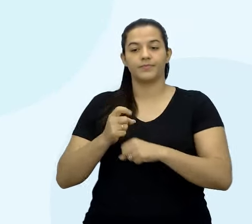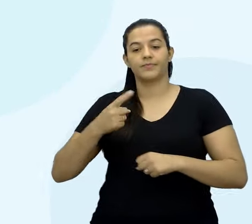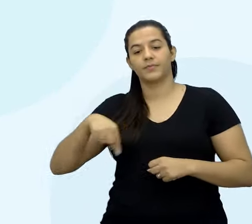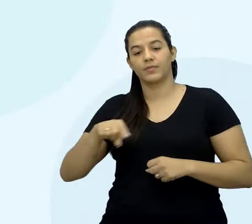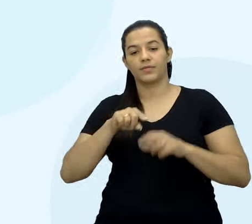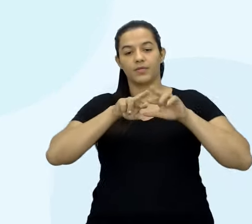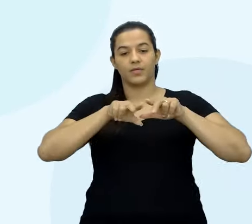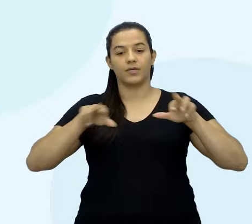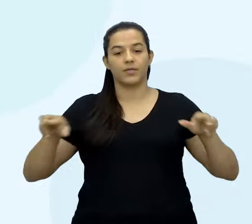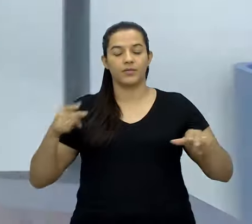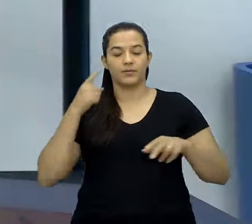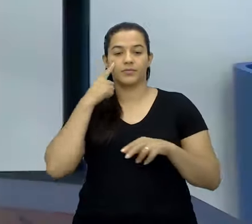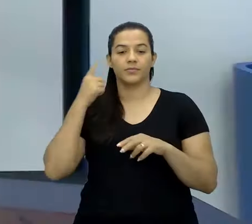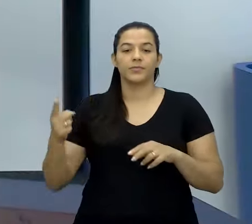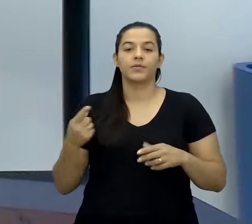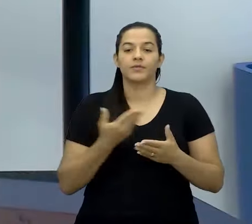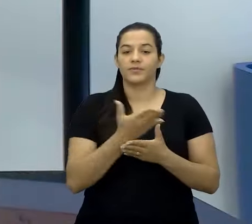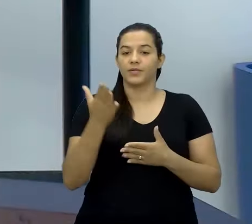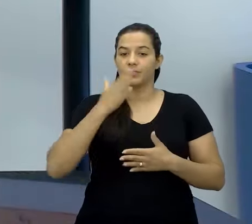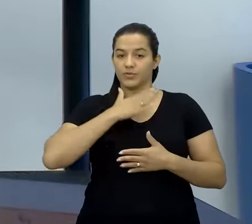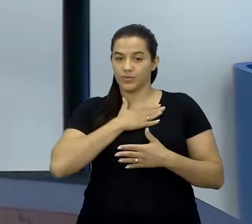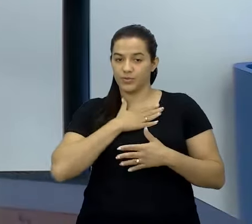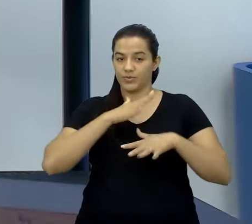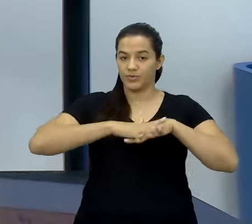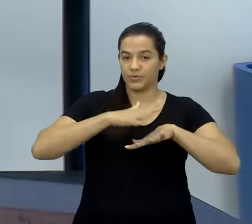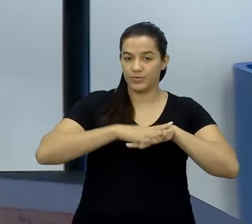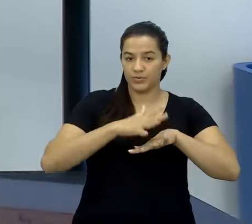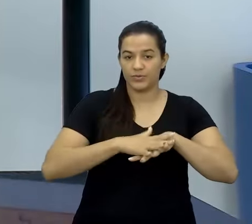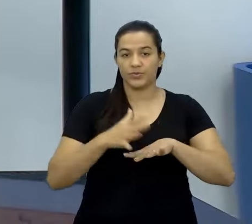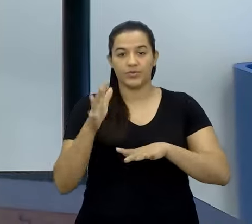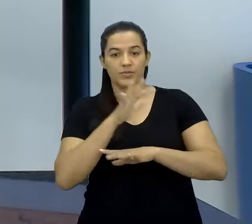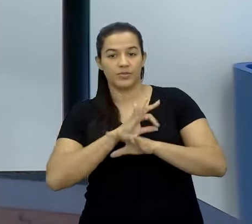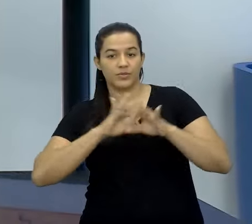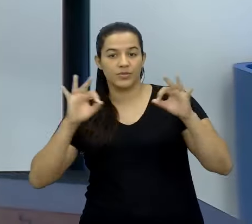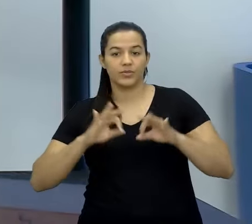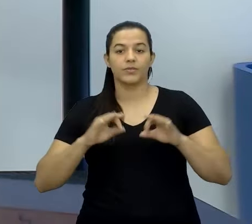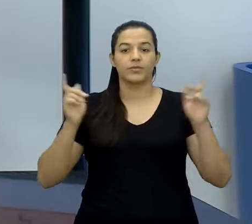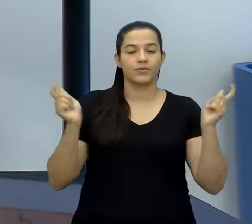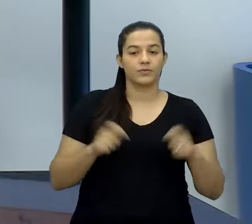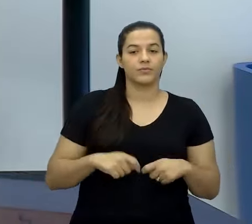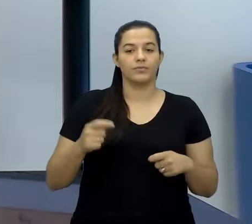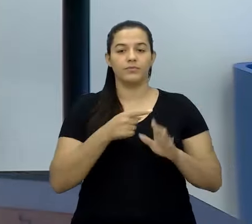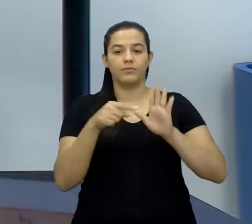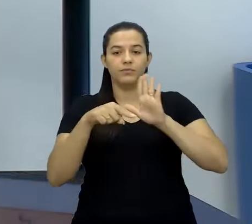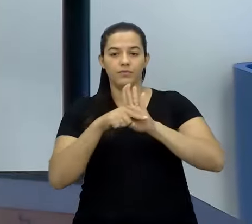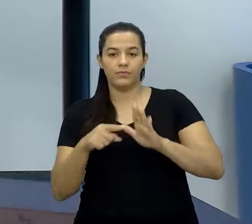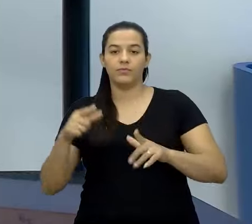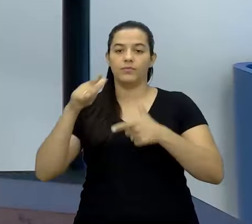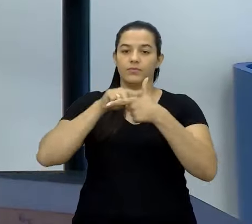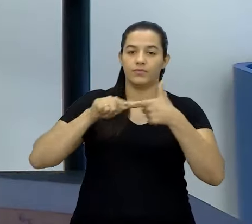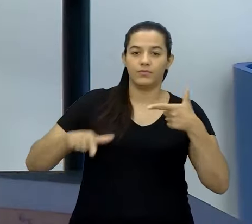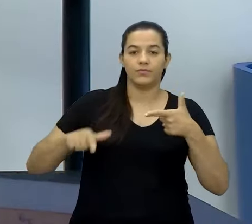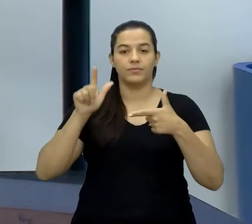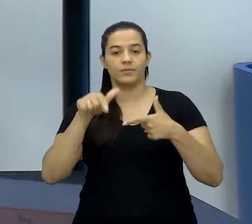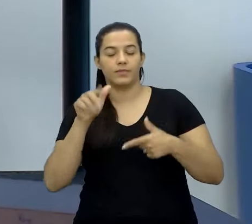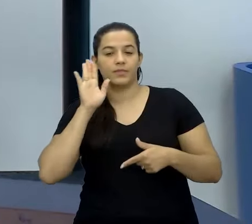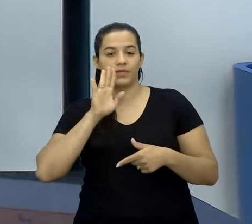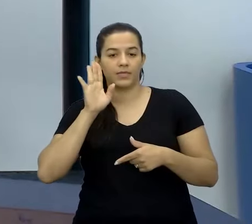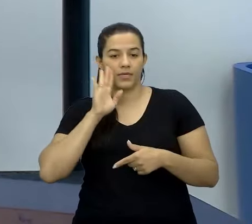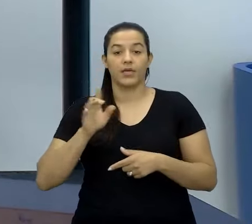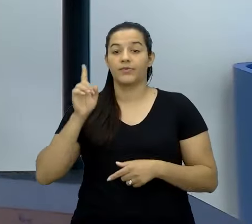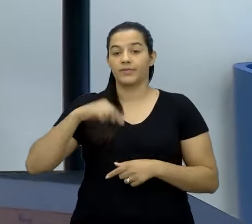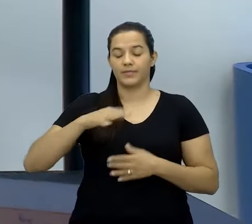monte de conta linda aí quem gosta de matemática já deve falar do alça vou ter que fazer potência fazer conta de menos divisão. É, mas é bem legal e tranquilo